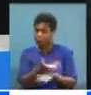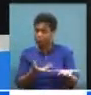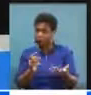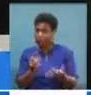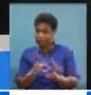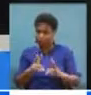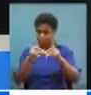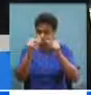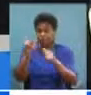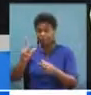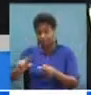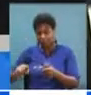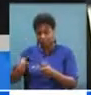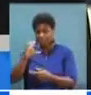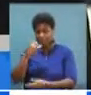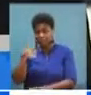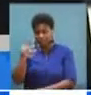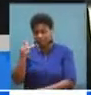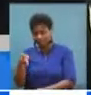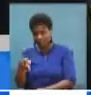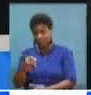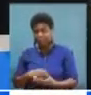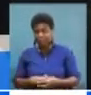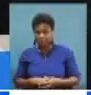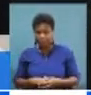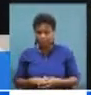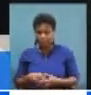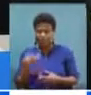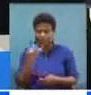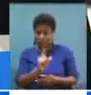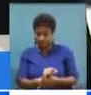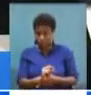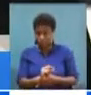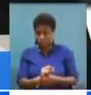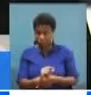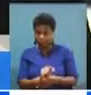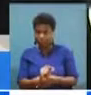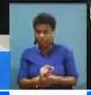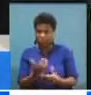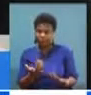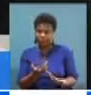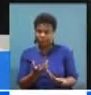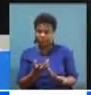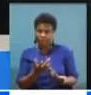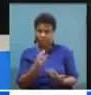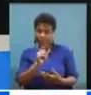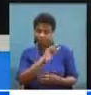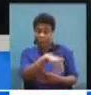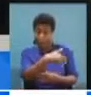para o desenvolvimento e a CPLP. E, por outro lado, é o